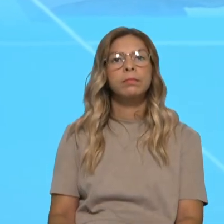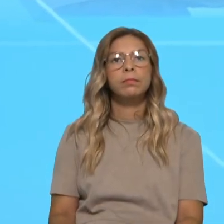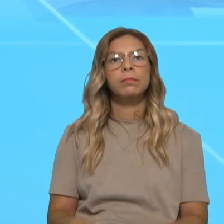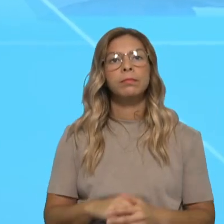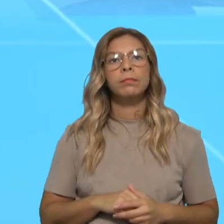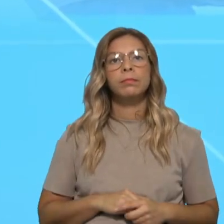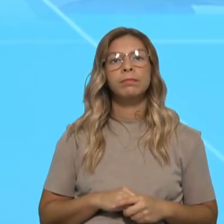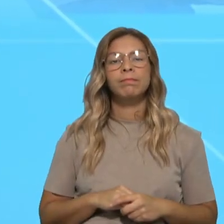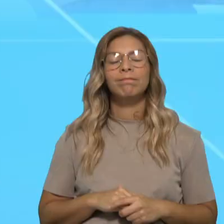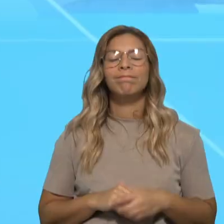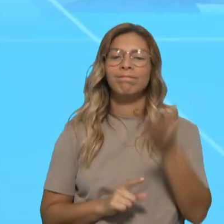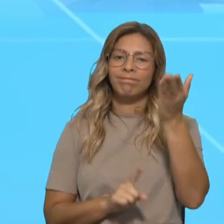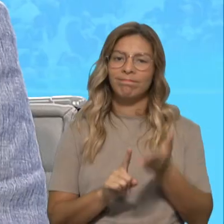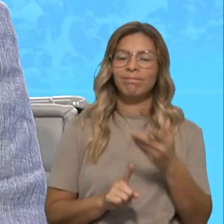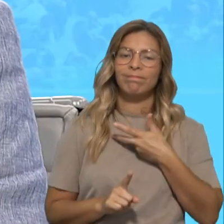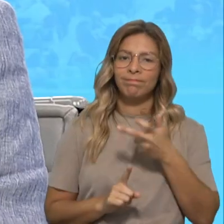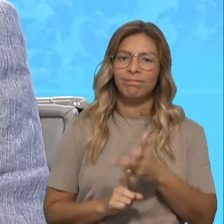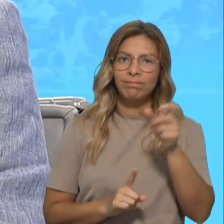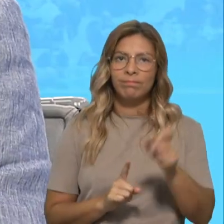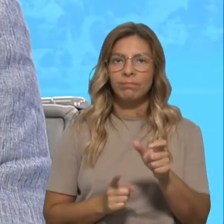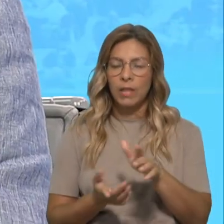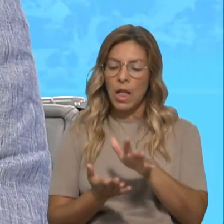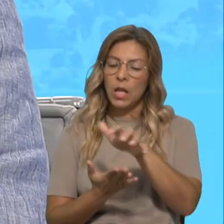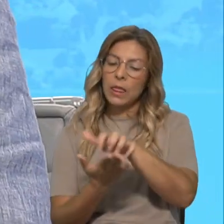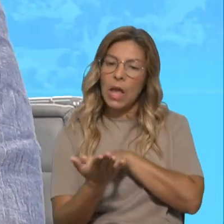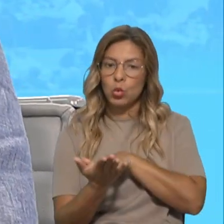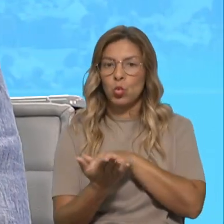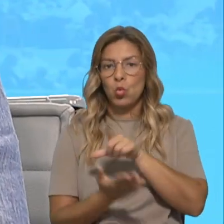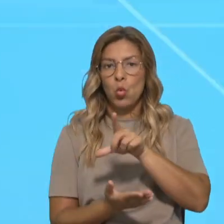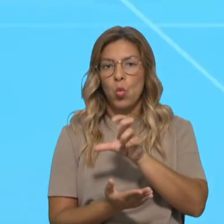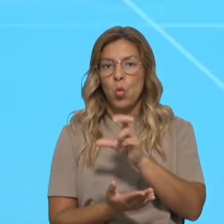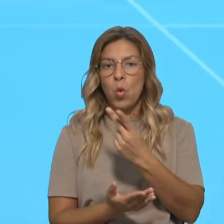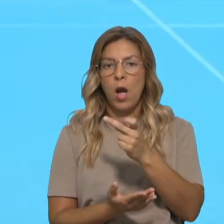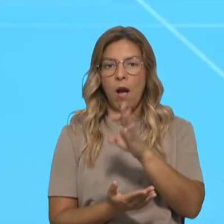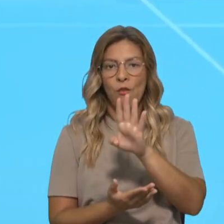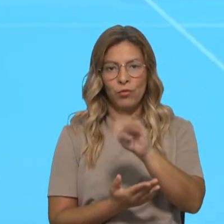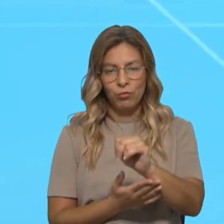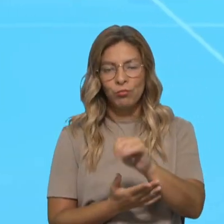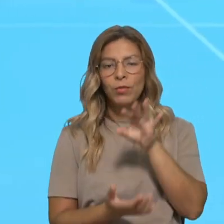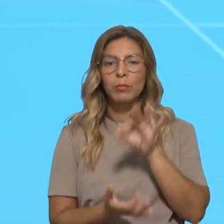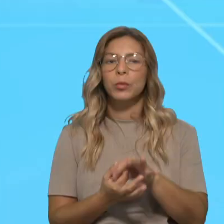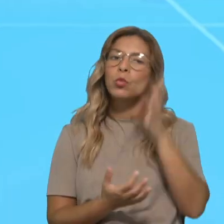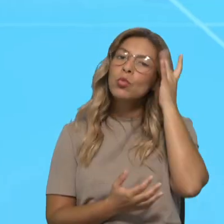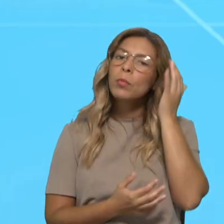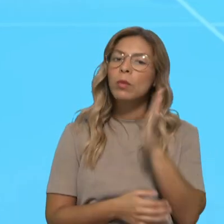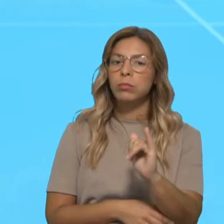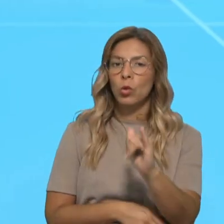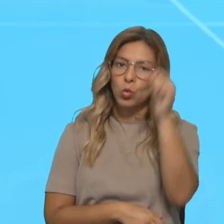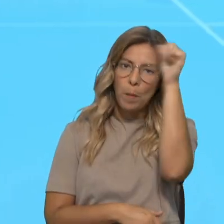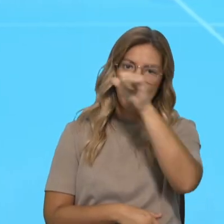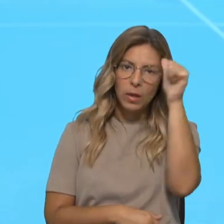Dr. José Ribeiro Castro, o Evangelho de Lucas é proposta para este próximo domingo, 12º domingo do Tempo Comum.